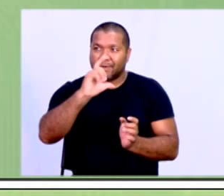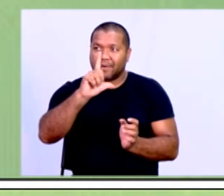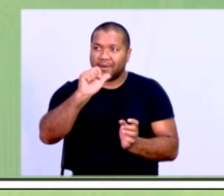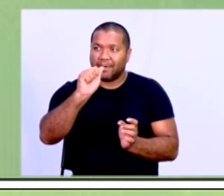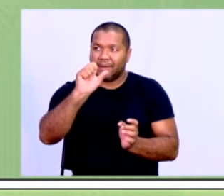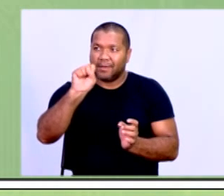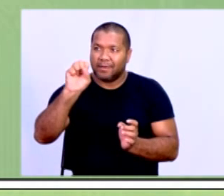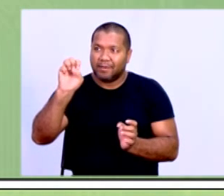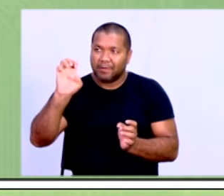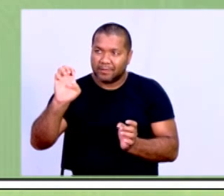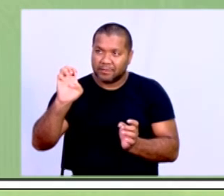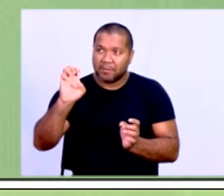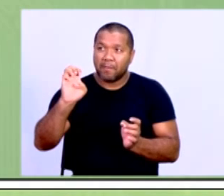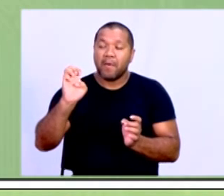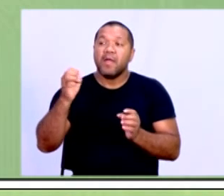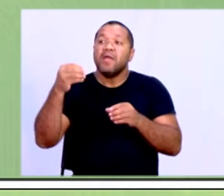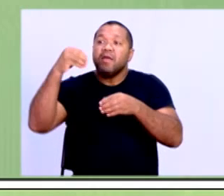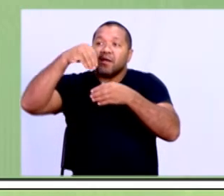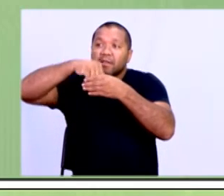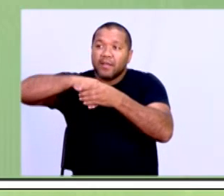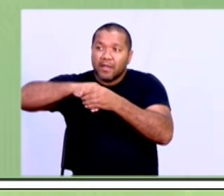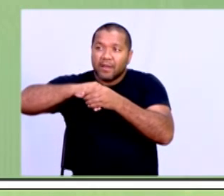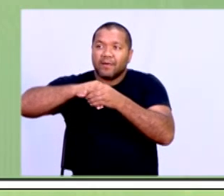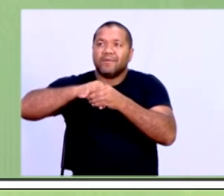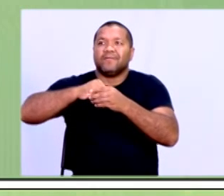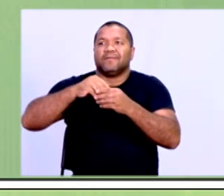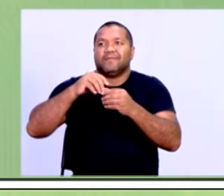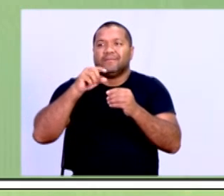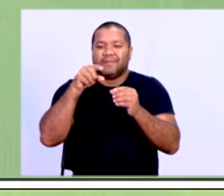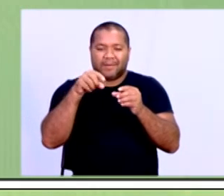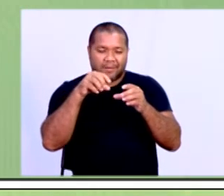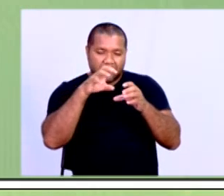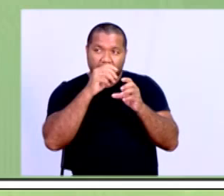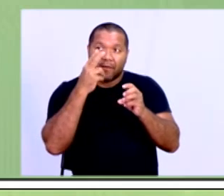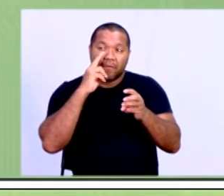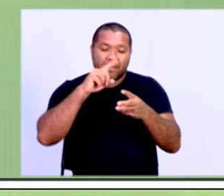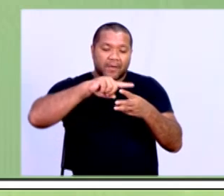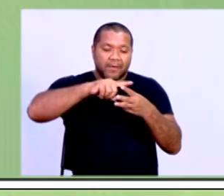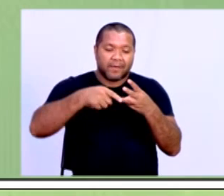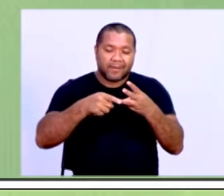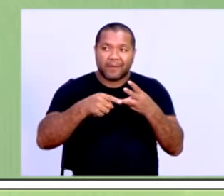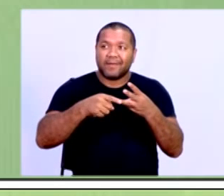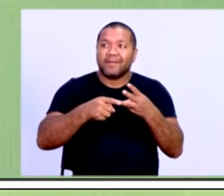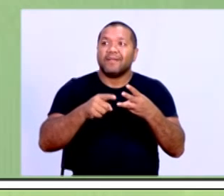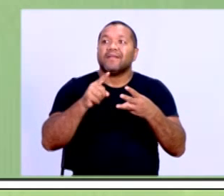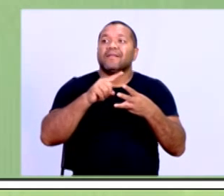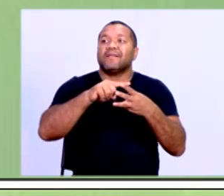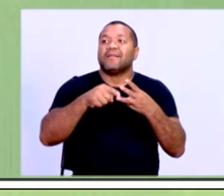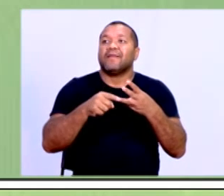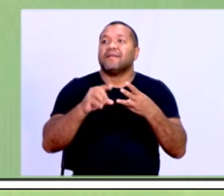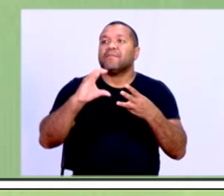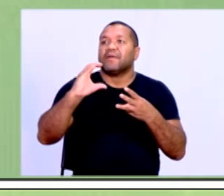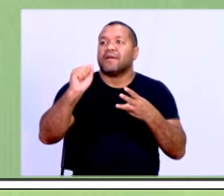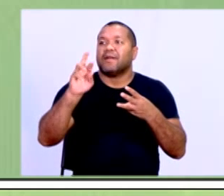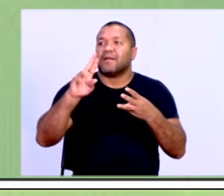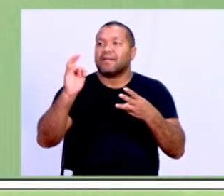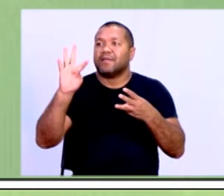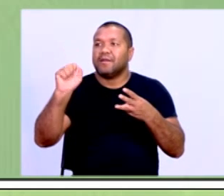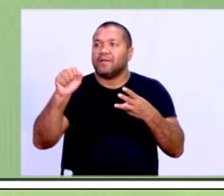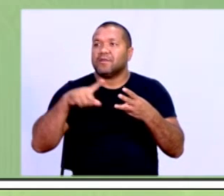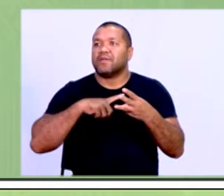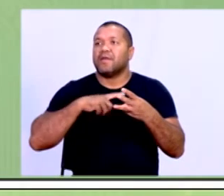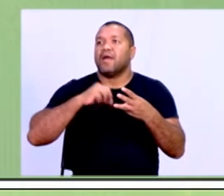dessa classe, eu criei os atributos dos carros, né, que são as características do carro. A